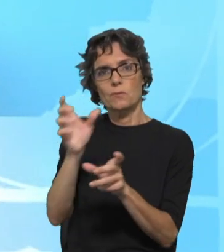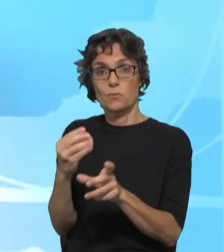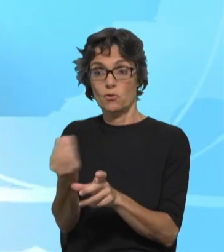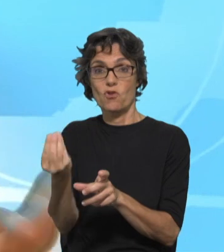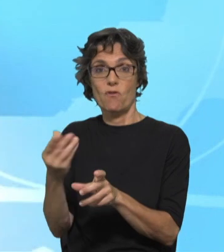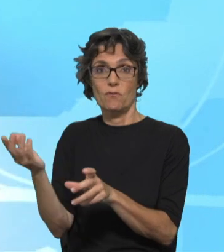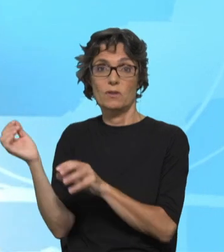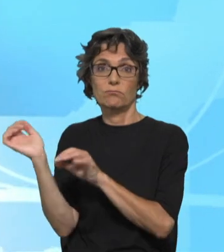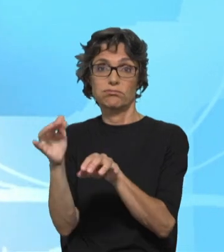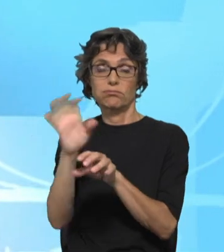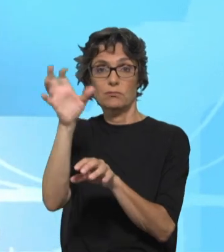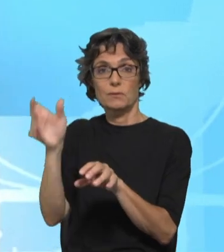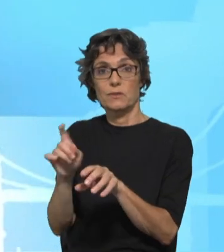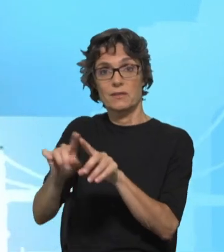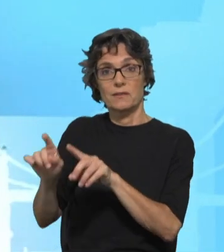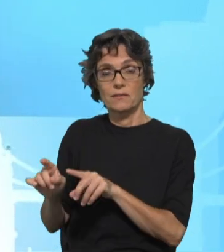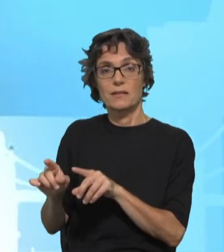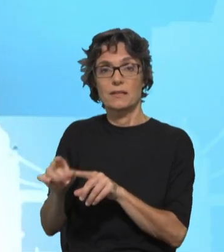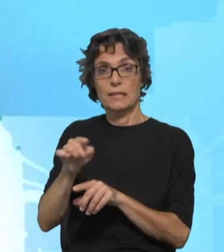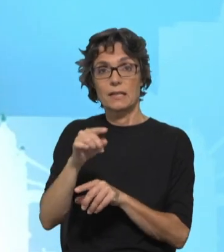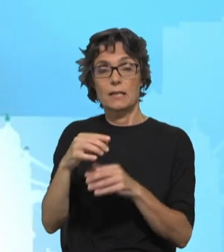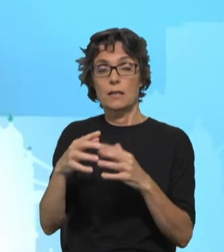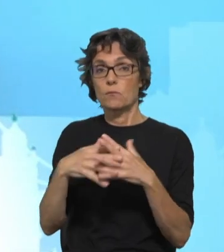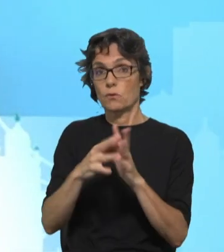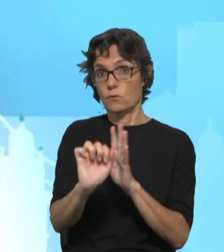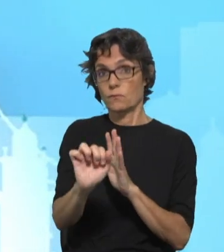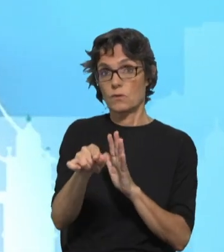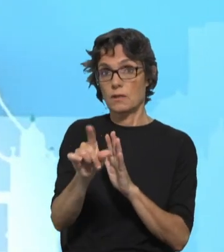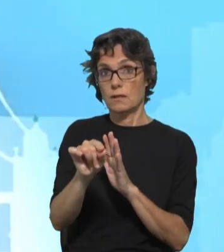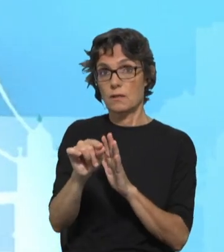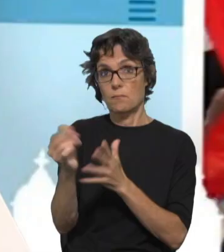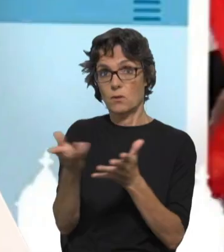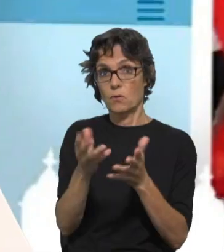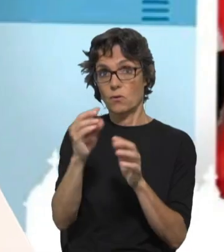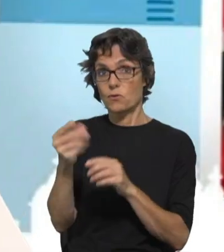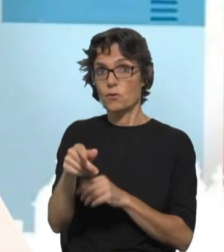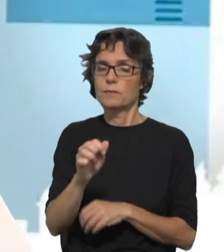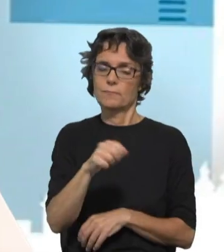é? Será uma estrutura das irmãs que estará a acolher esses jovens? Sim.